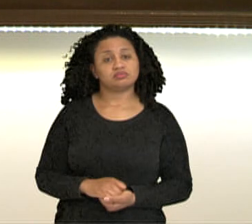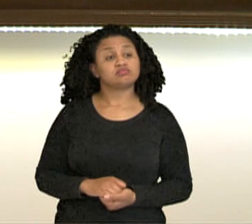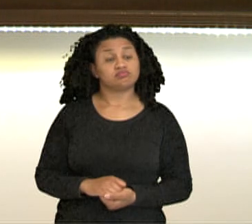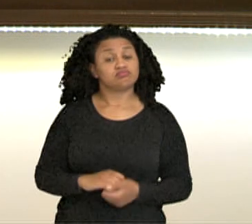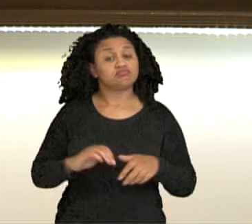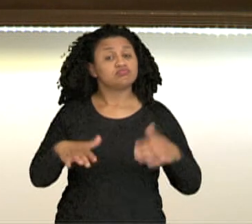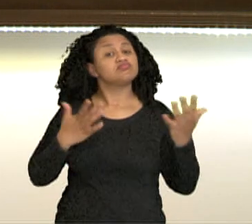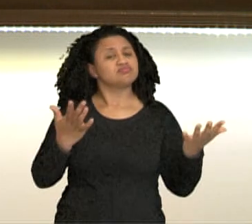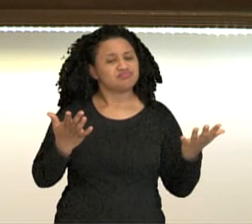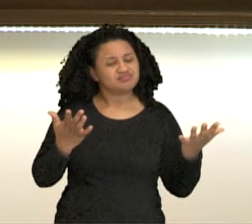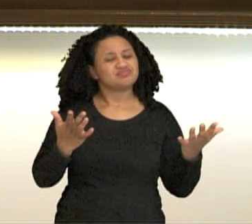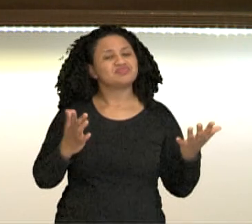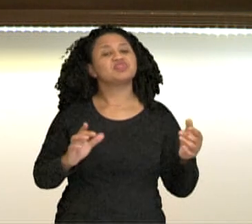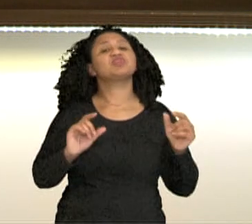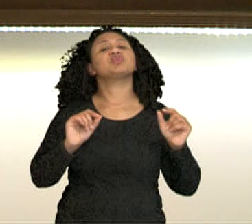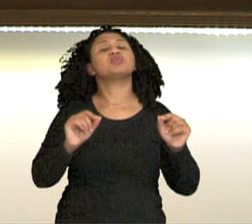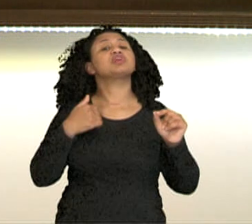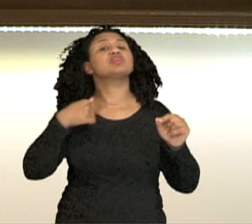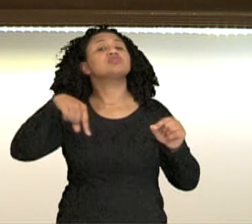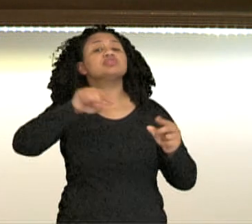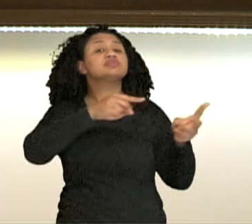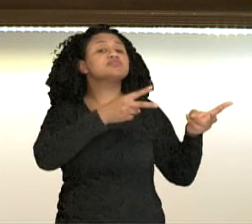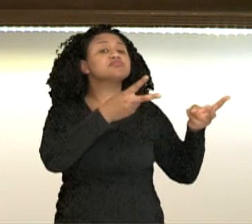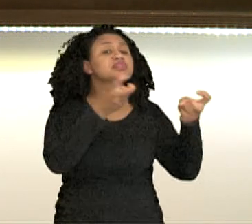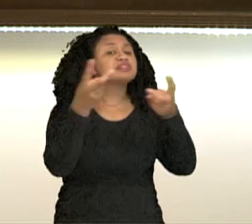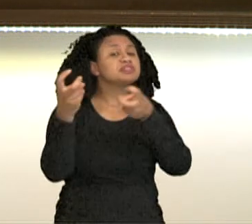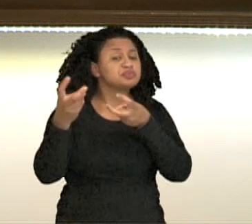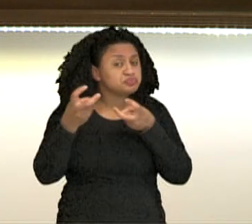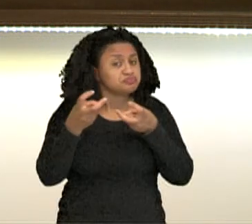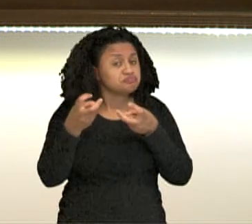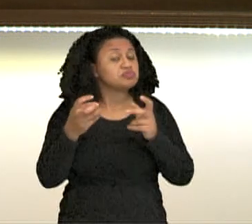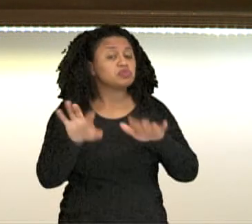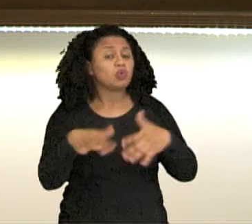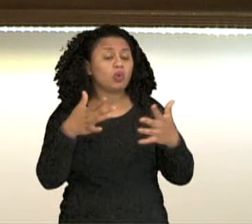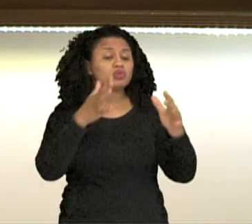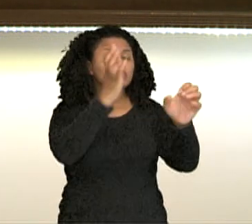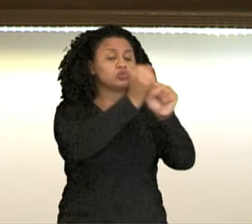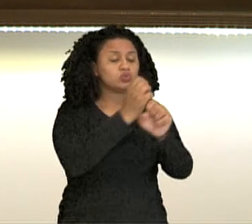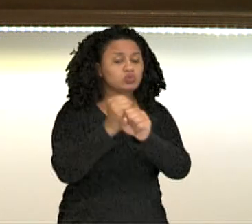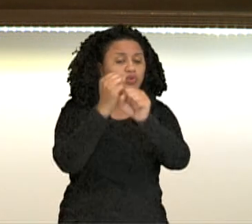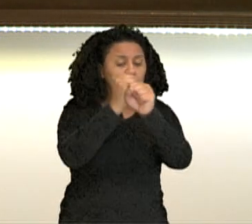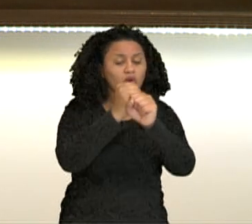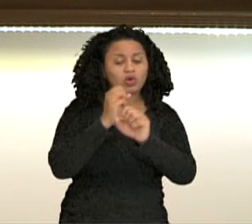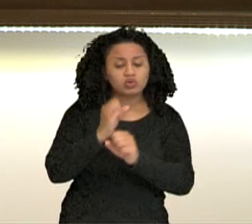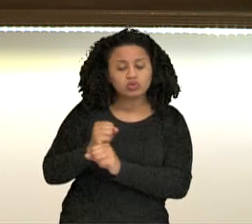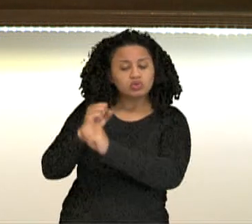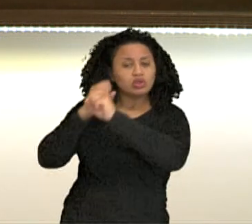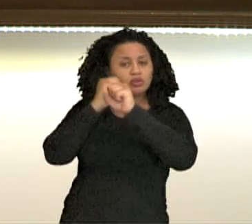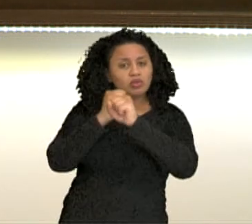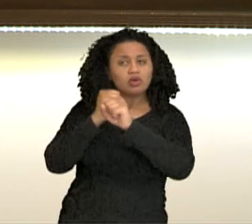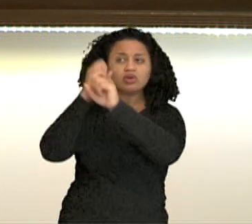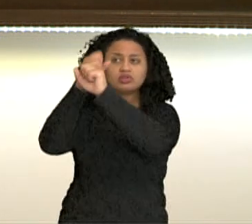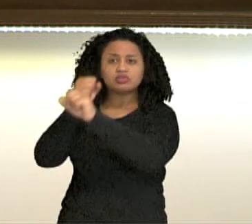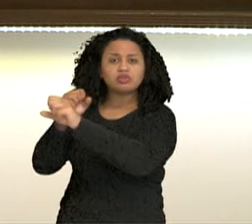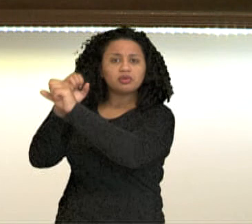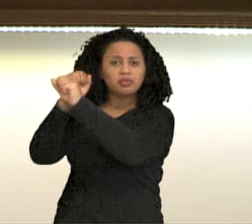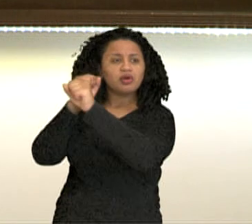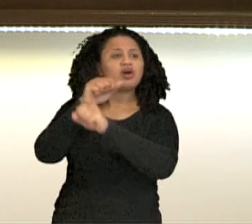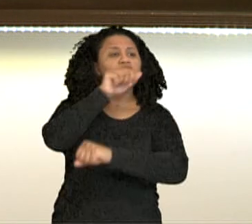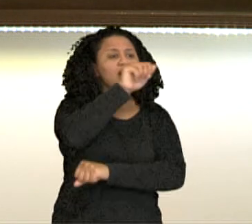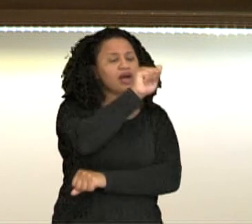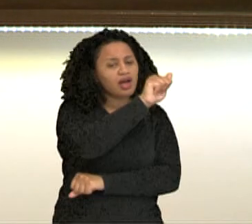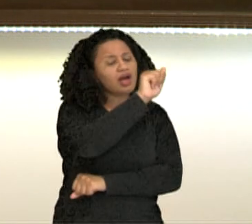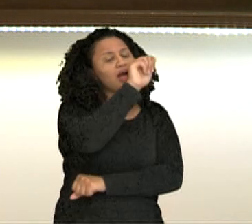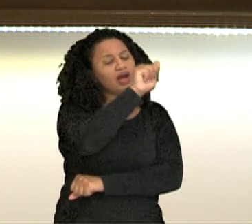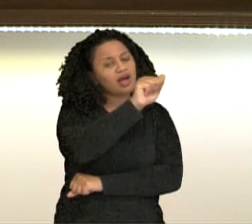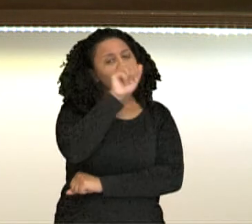E aí, o que vocês perceberam quando você somou os ângulos lá do item A, os ângulos